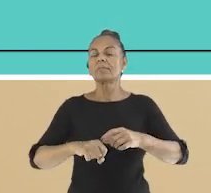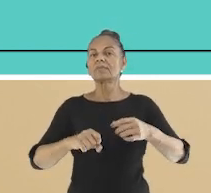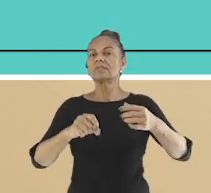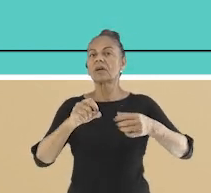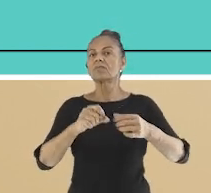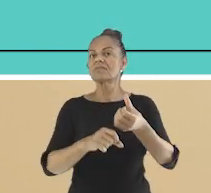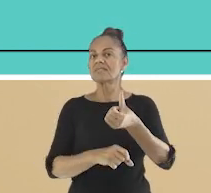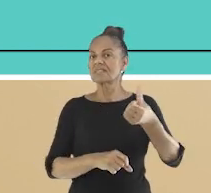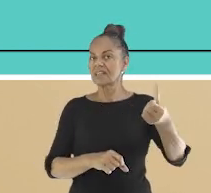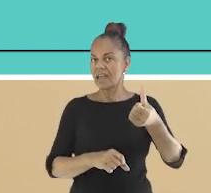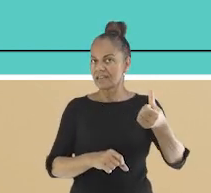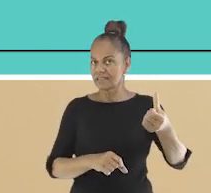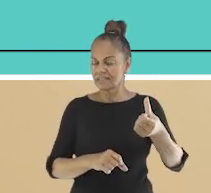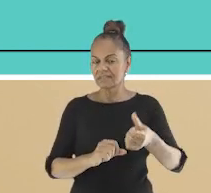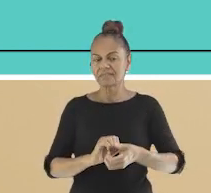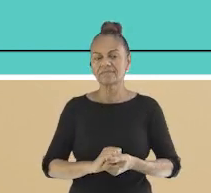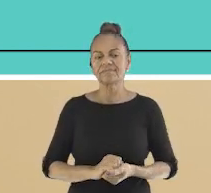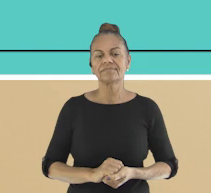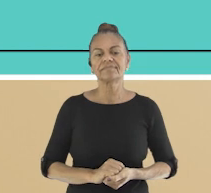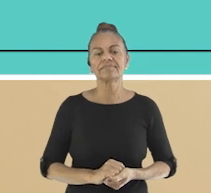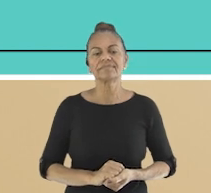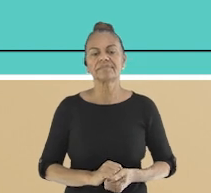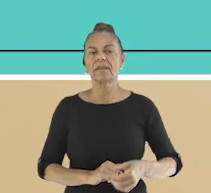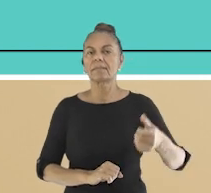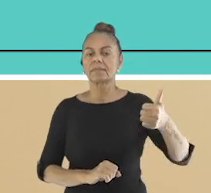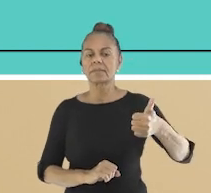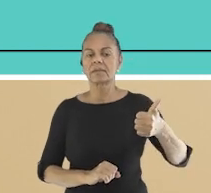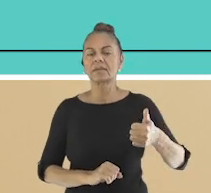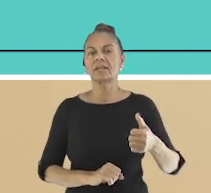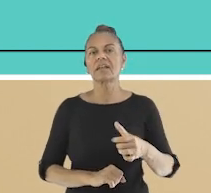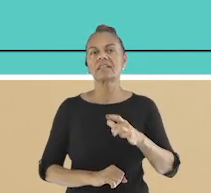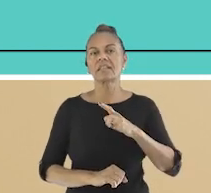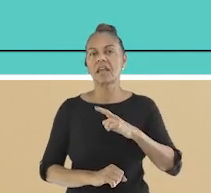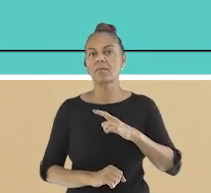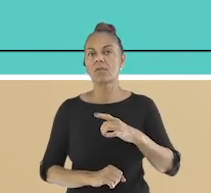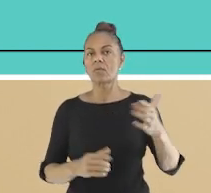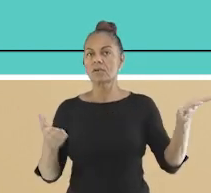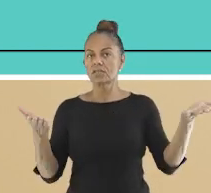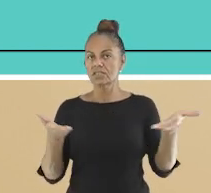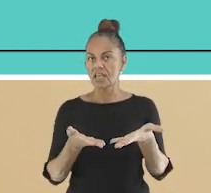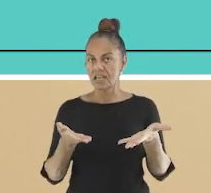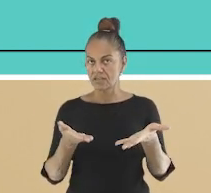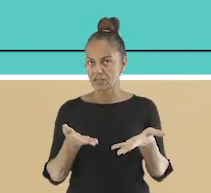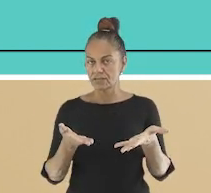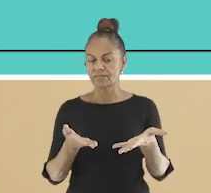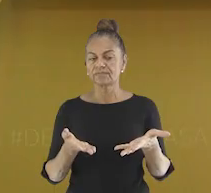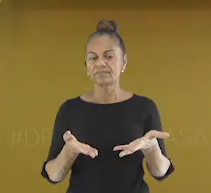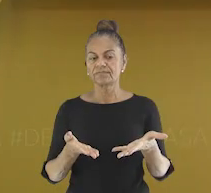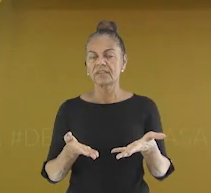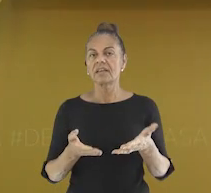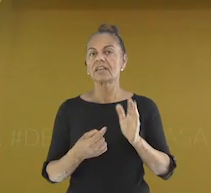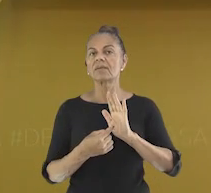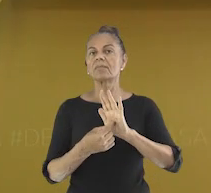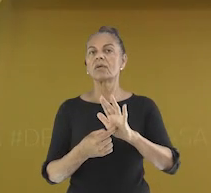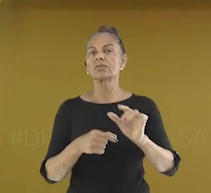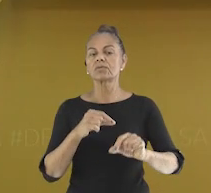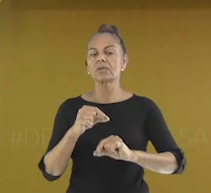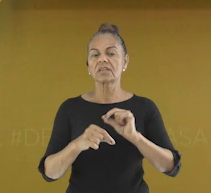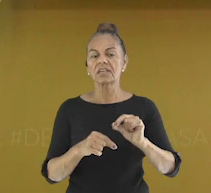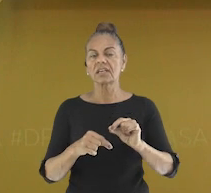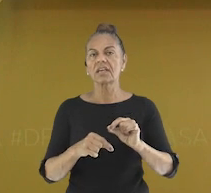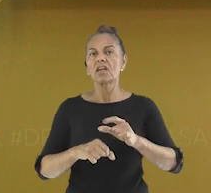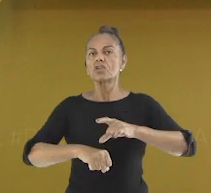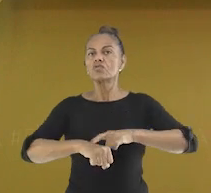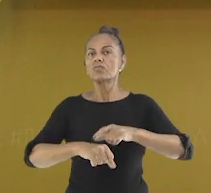daquela ação. Os tempos verbais do modo indicativo são 6. Vamos conhecer cada um deles? Primeiro, temos o